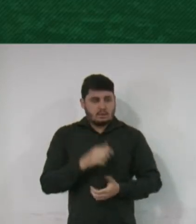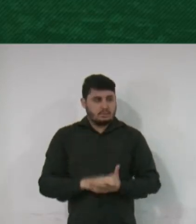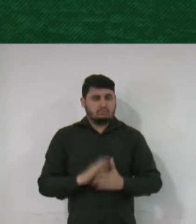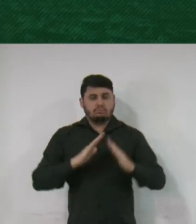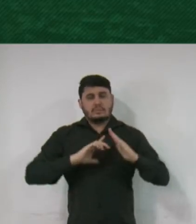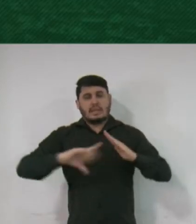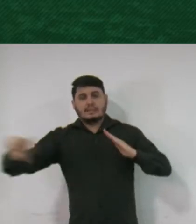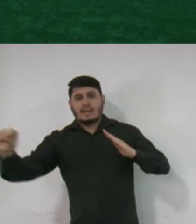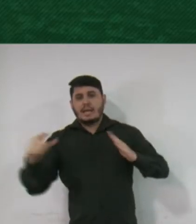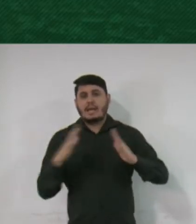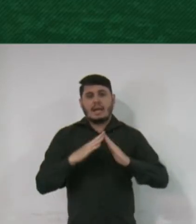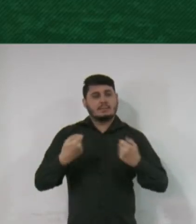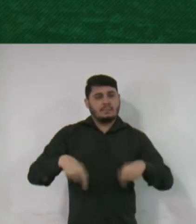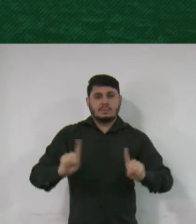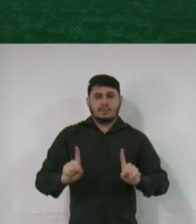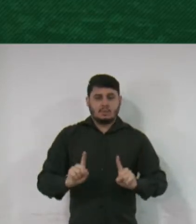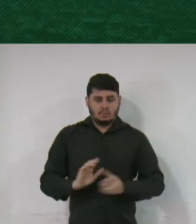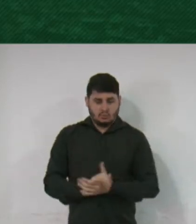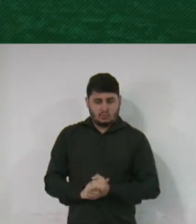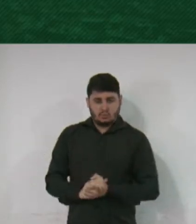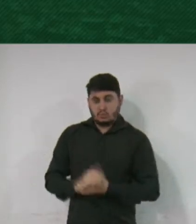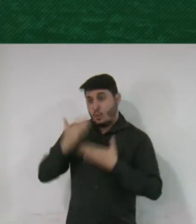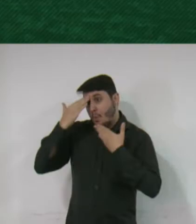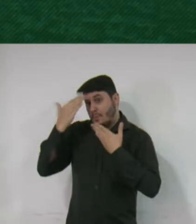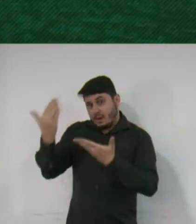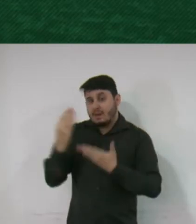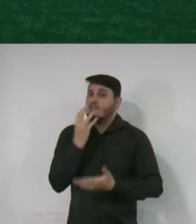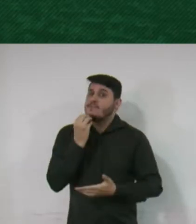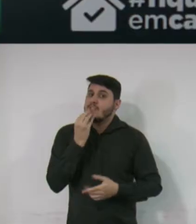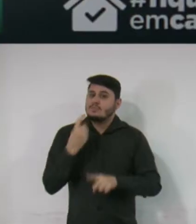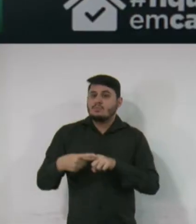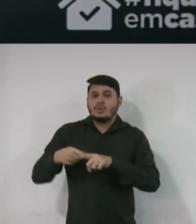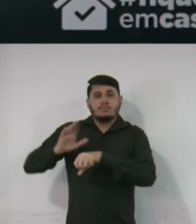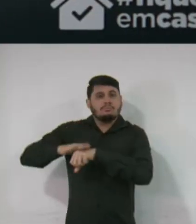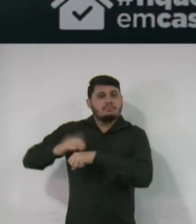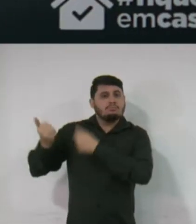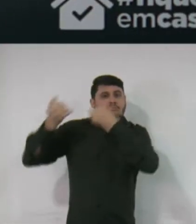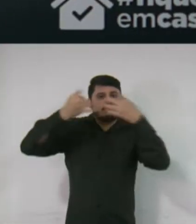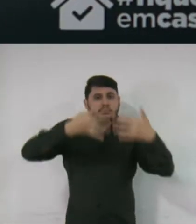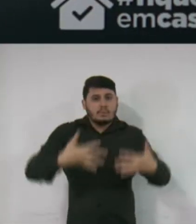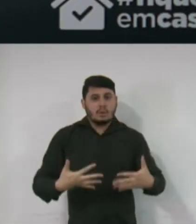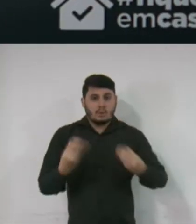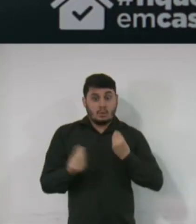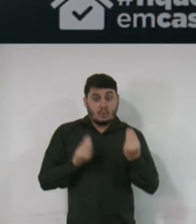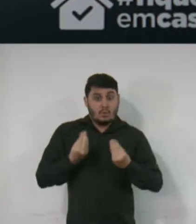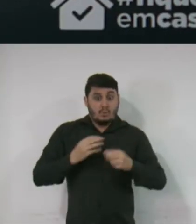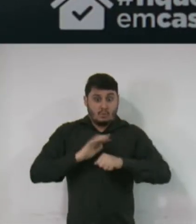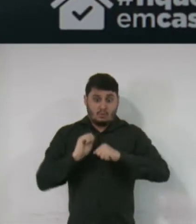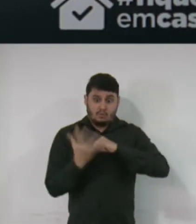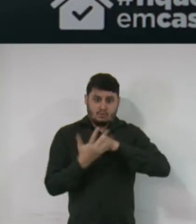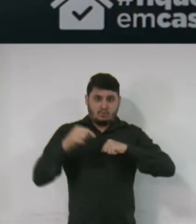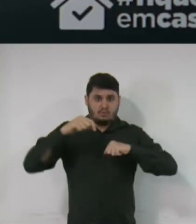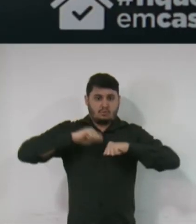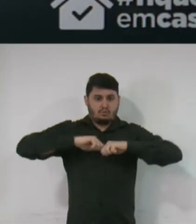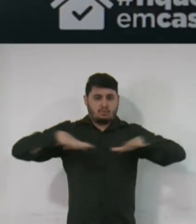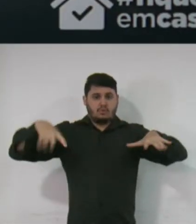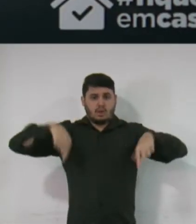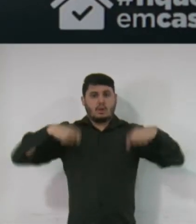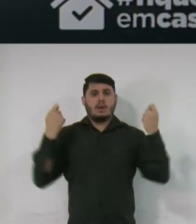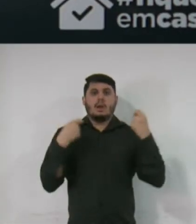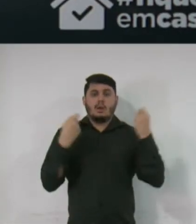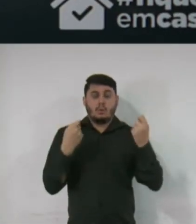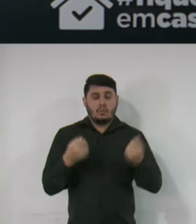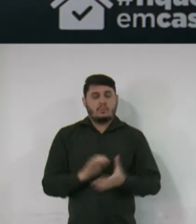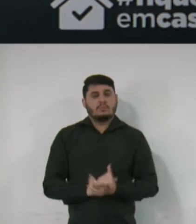Obrigada, Francisco, que acaba de apresentar os dados da evolução da Covid-19 em nossa cidade. E agora nós